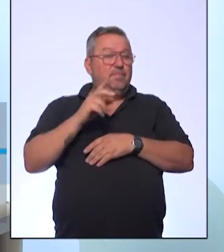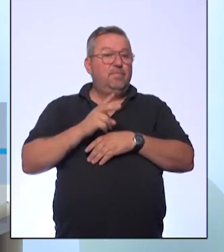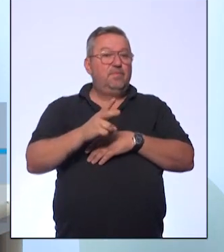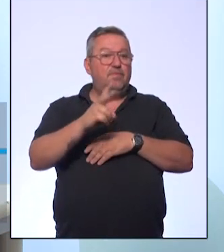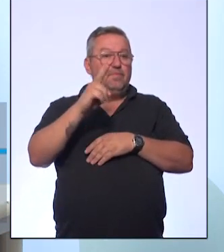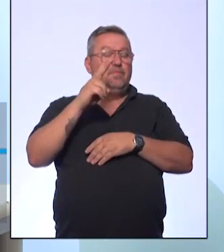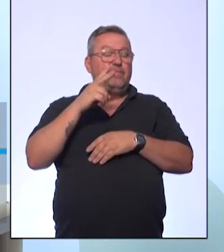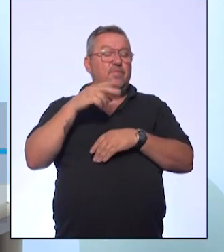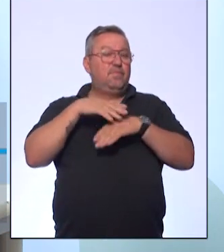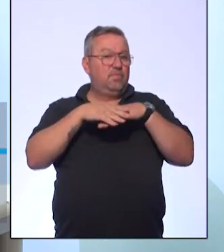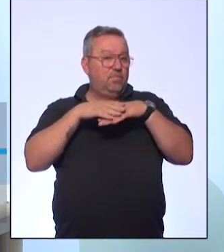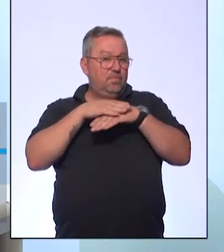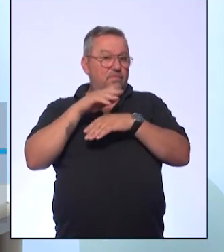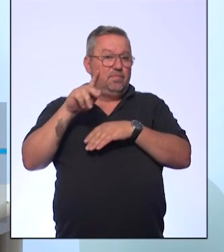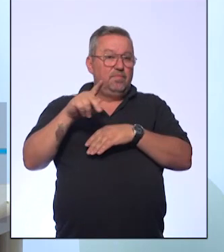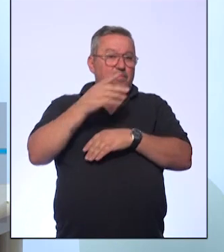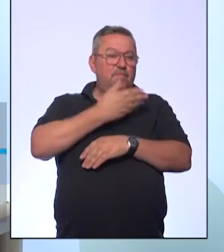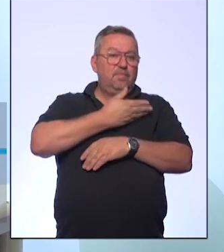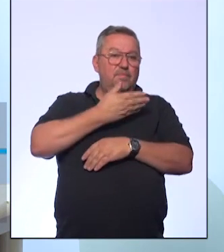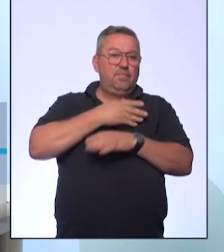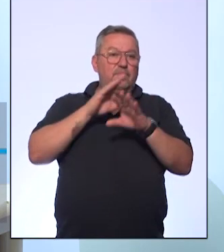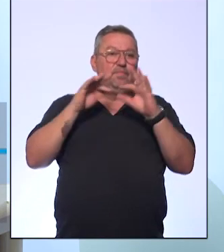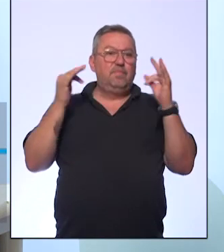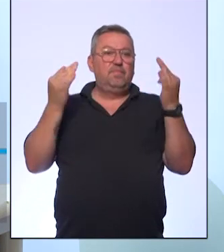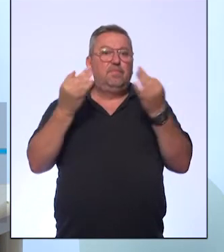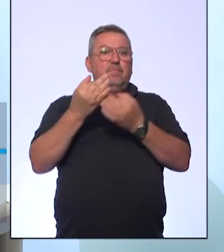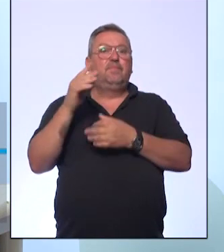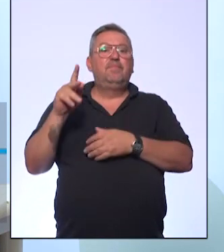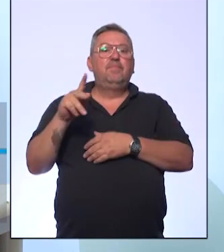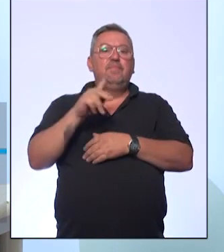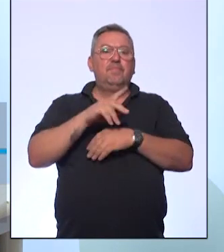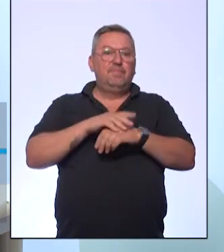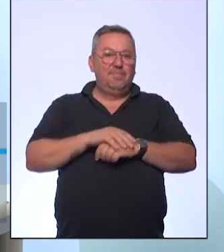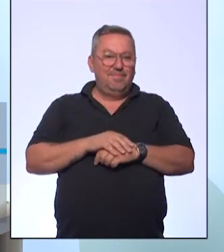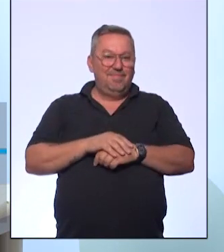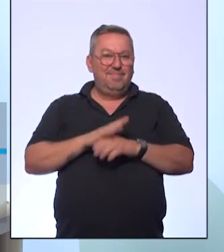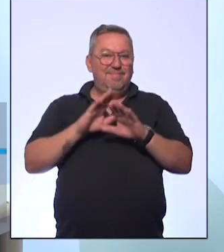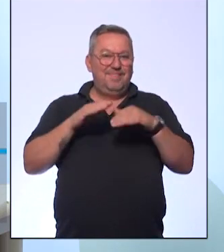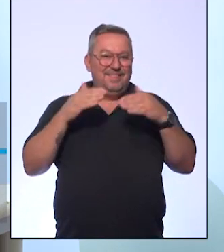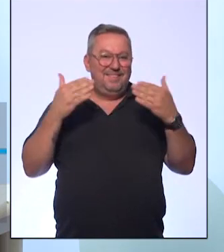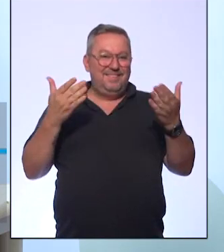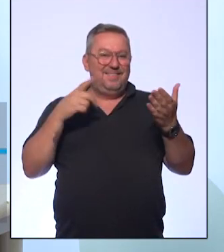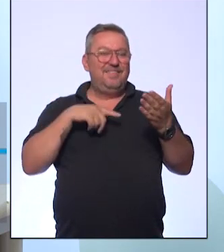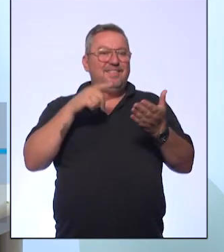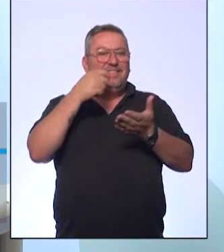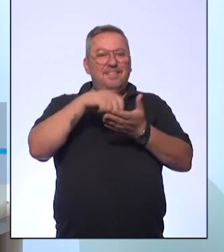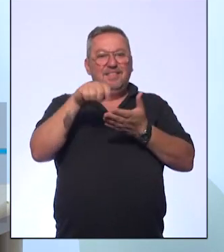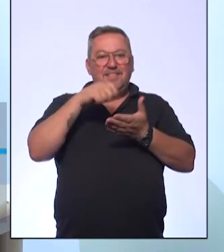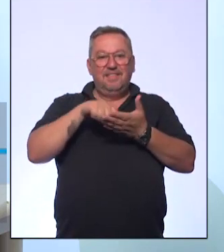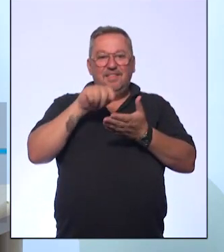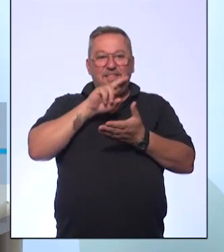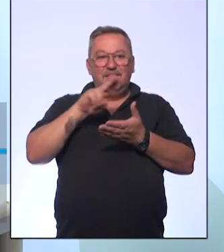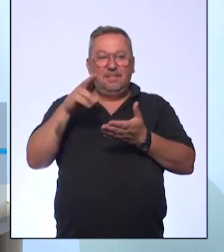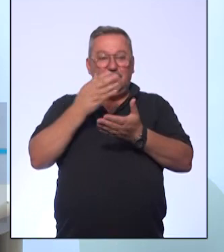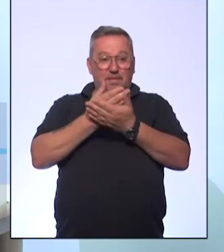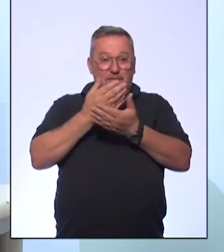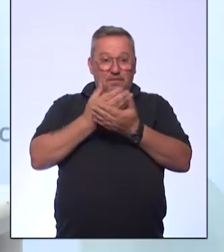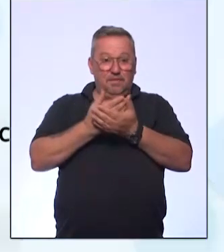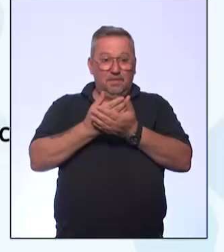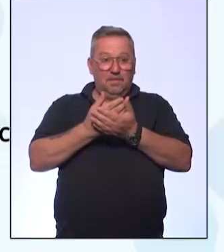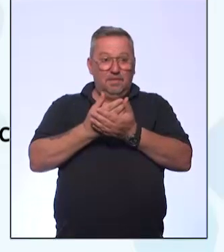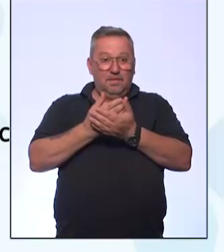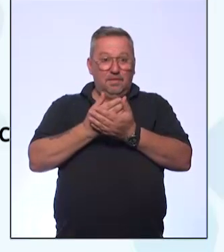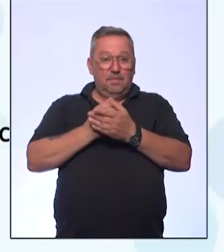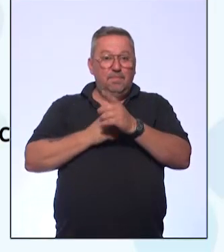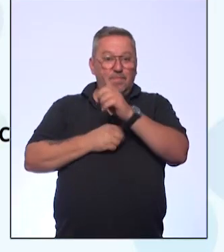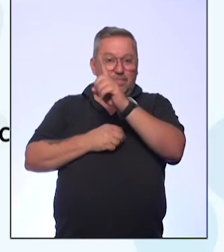continuar esse diálogo com seus colegas, familiares e professores. Então, vamos anotar o nome da aula de hoje e